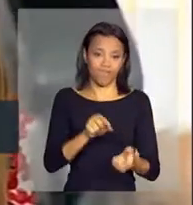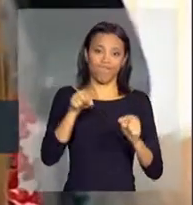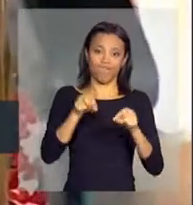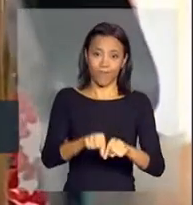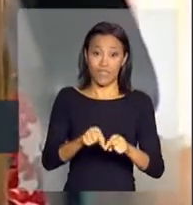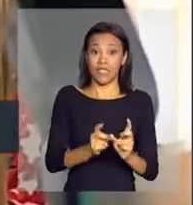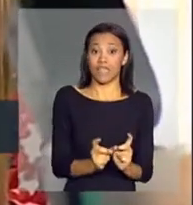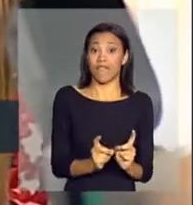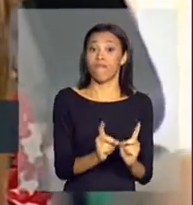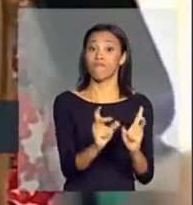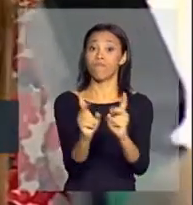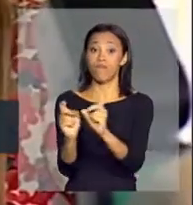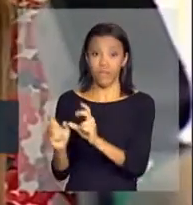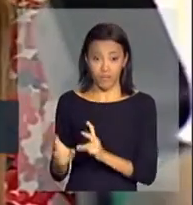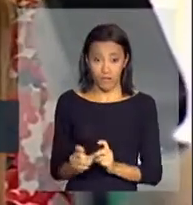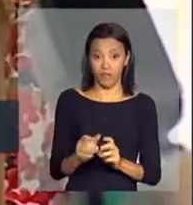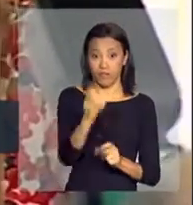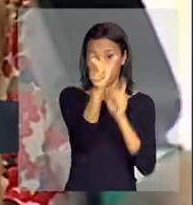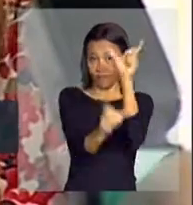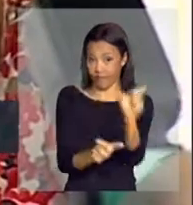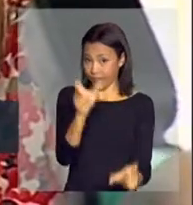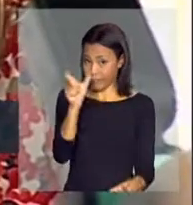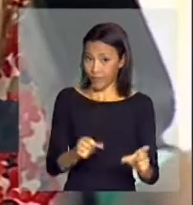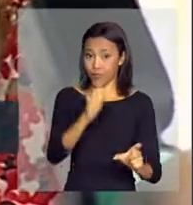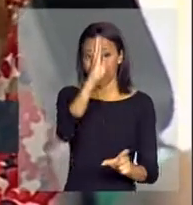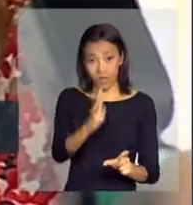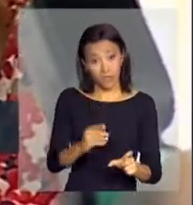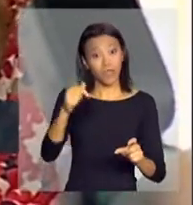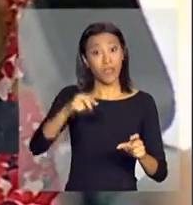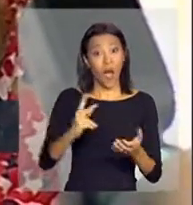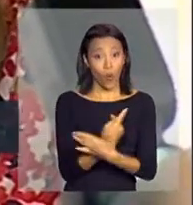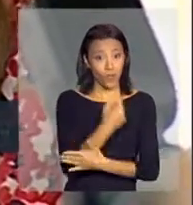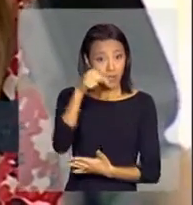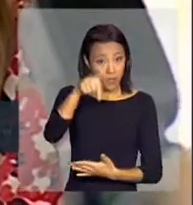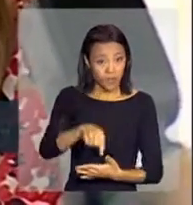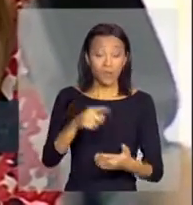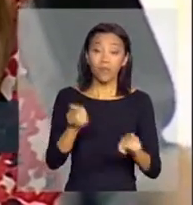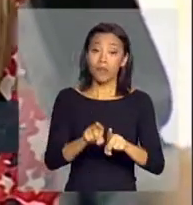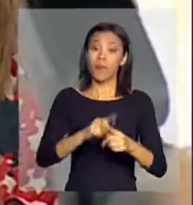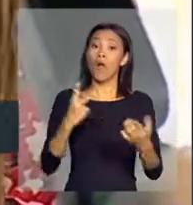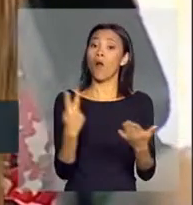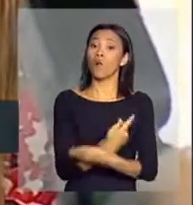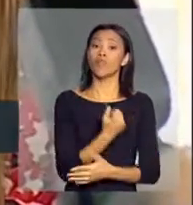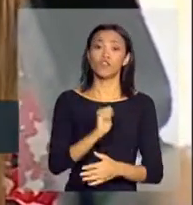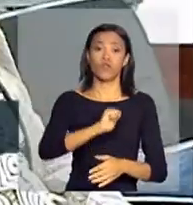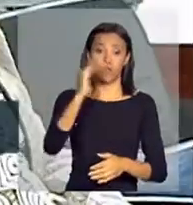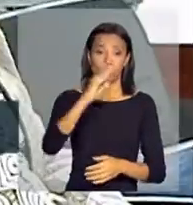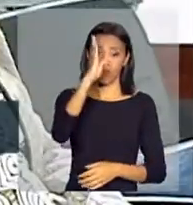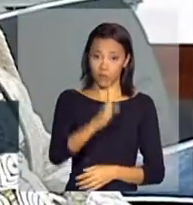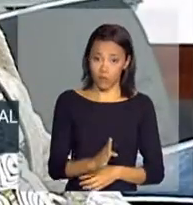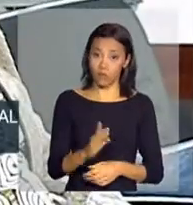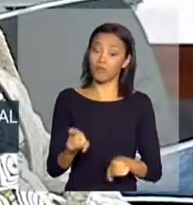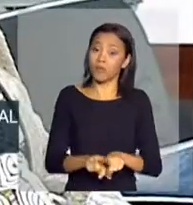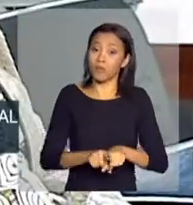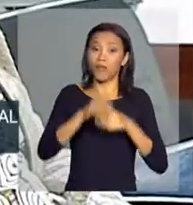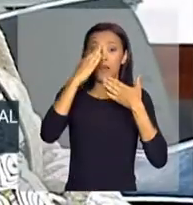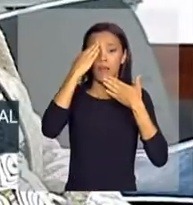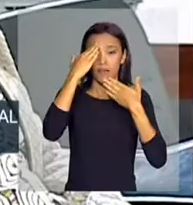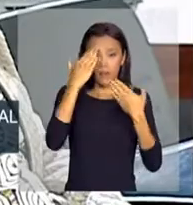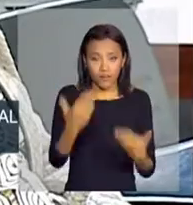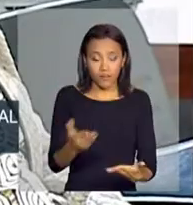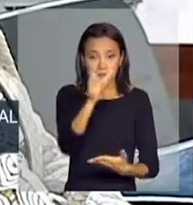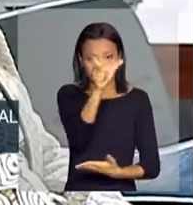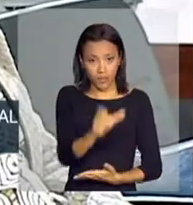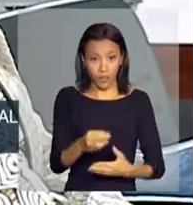de pessoas no país que é um crime nacional e também um crime internacional quero comentar a importância e agradecer